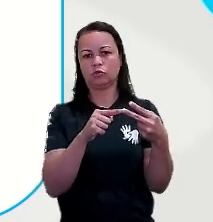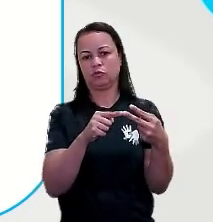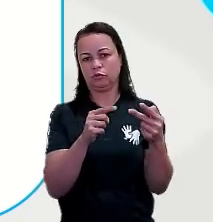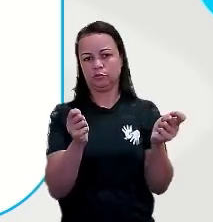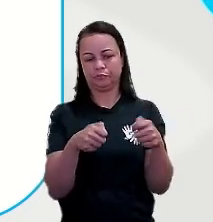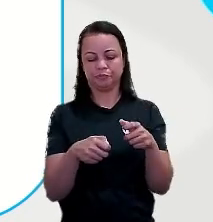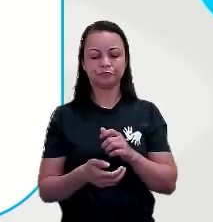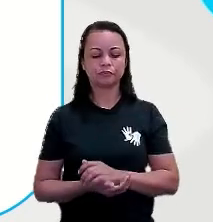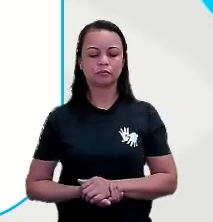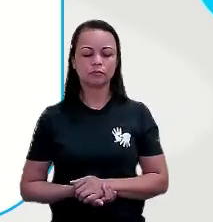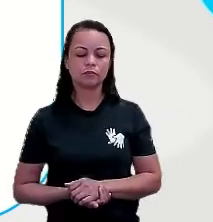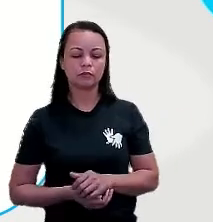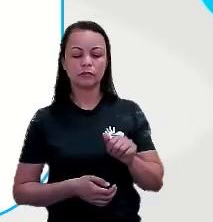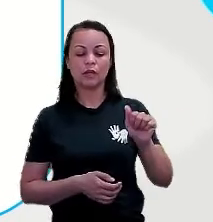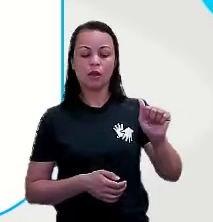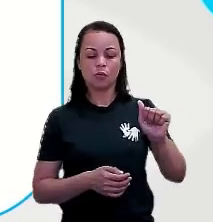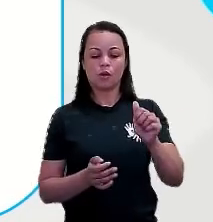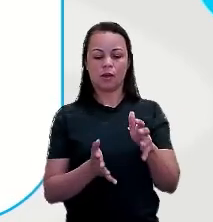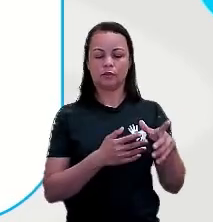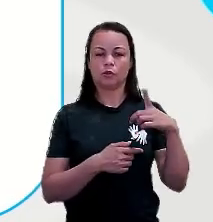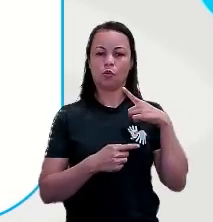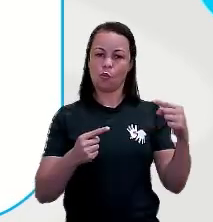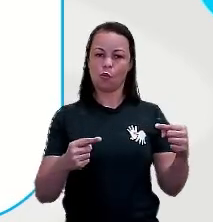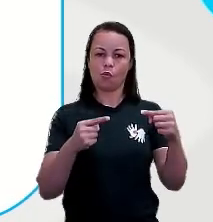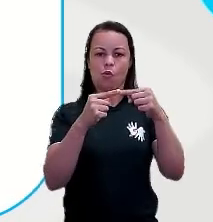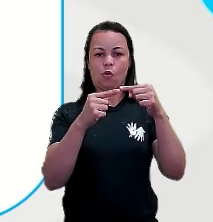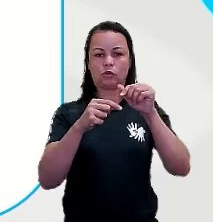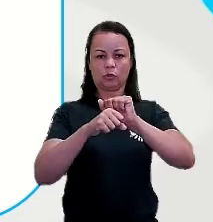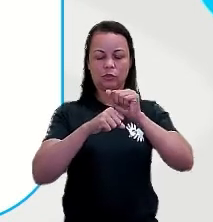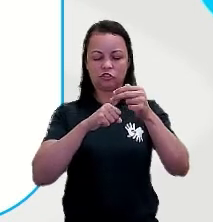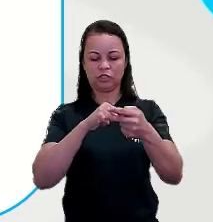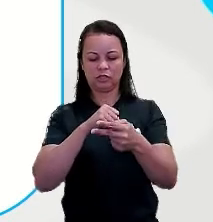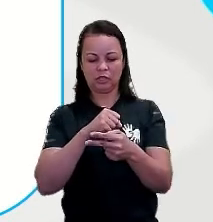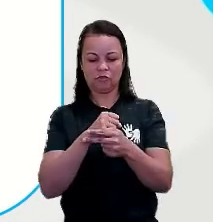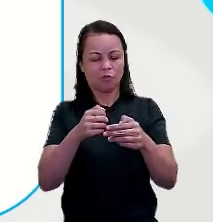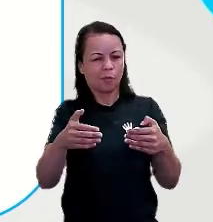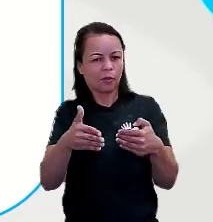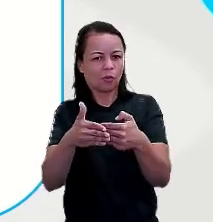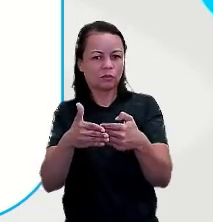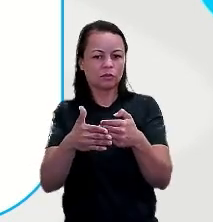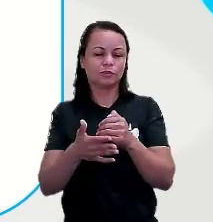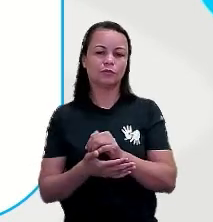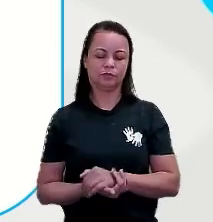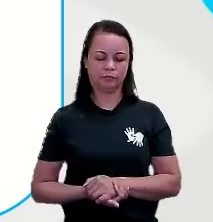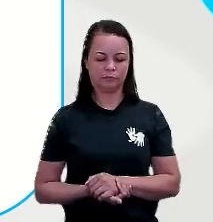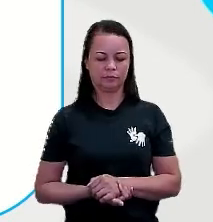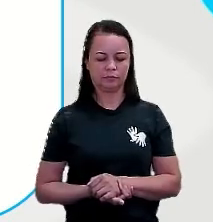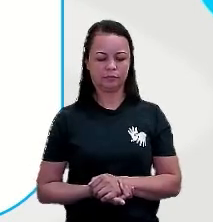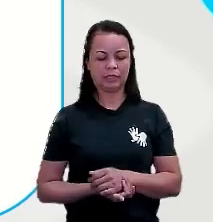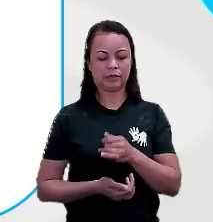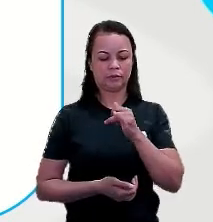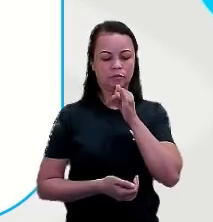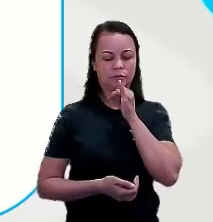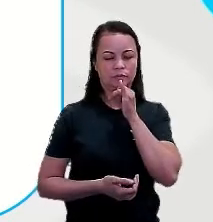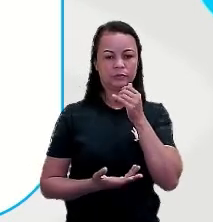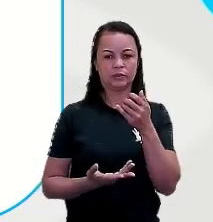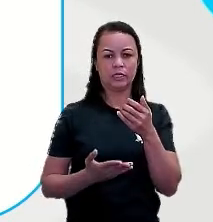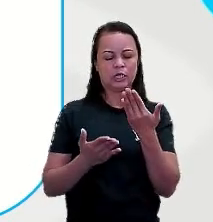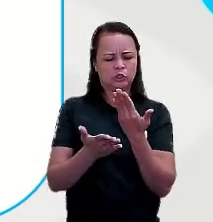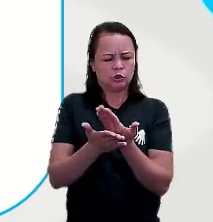A primeira, o adjetivo concorda com o mais próximo. Então, temos aqui: estudo a